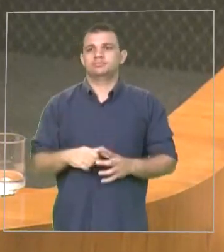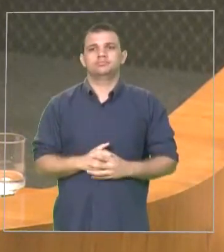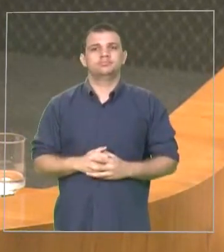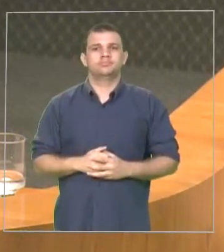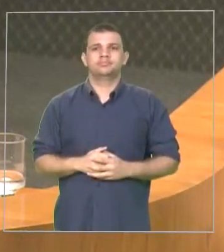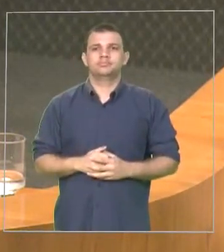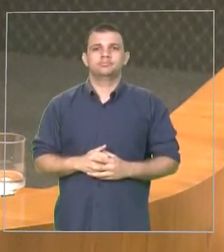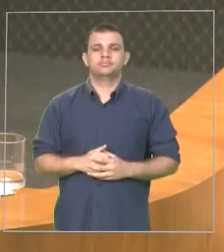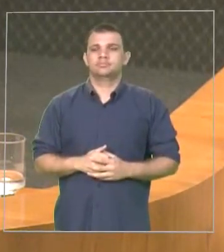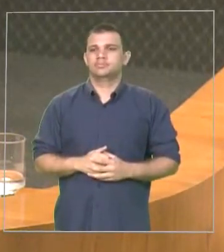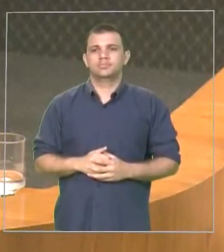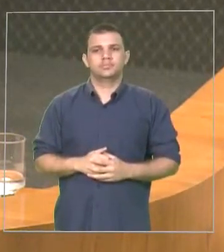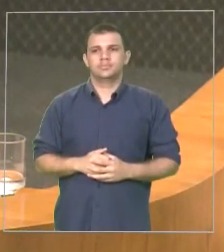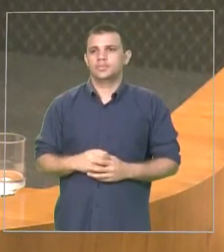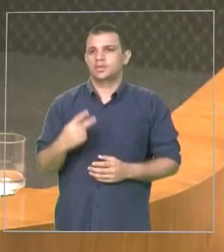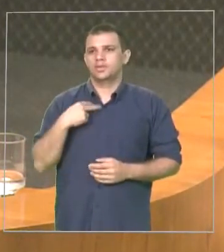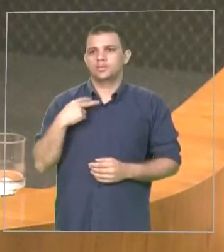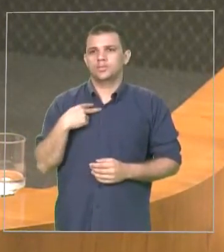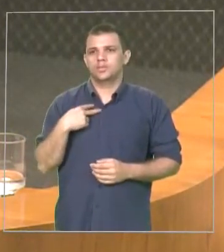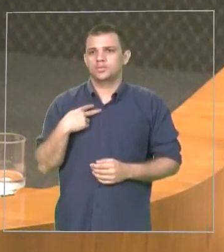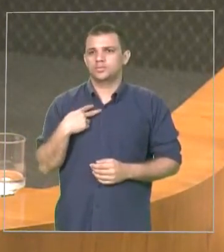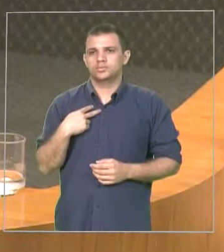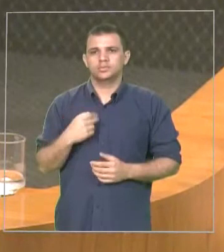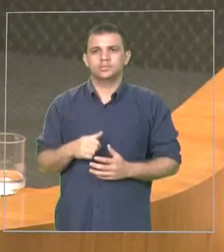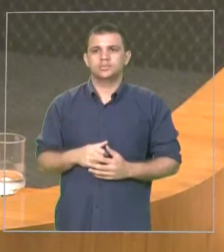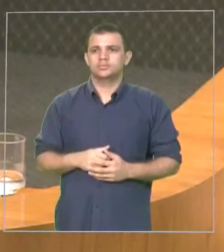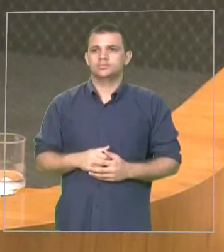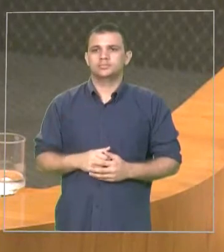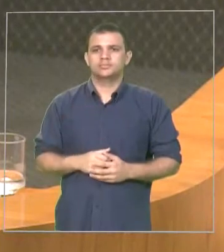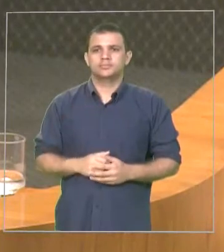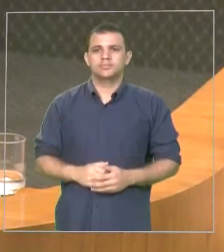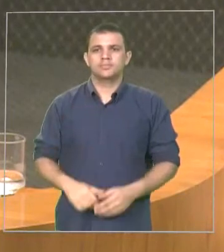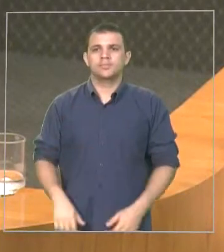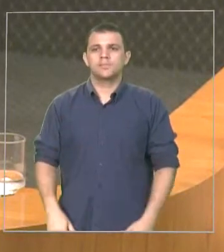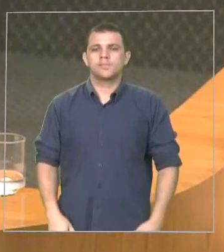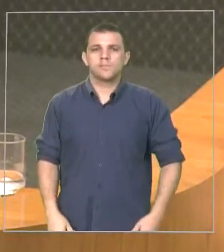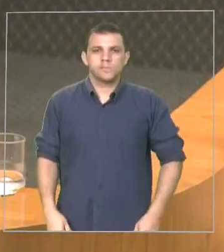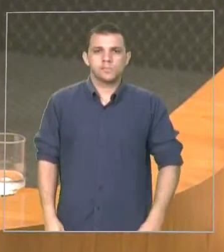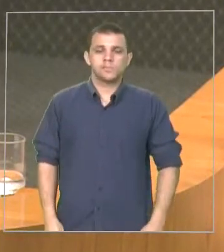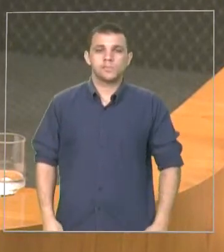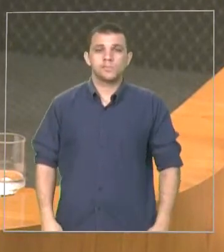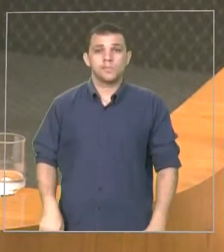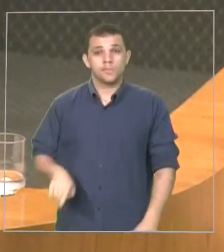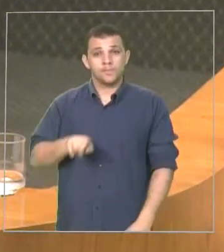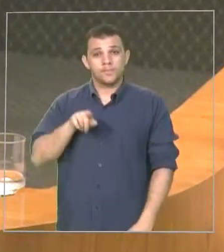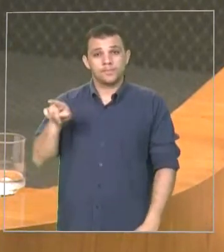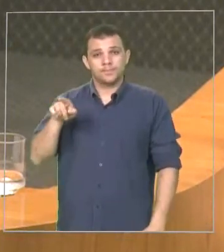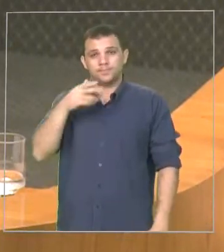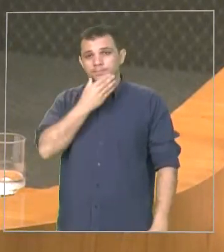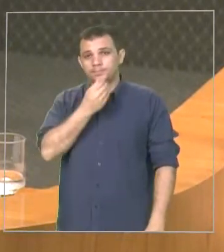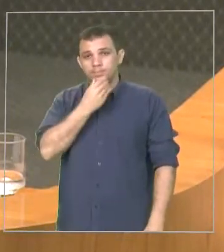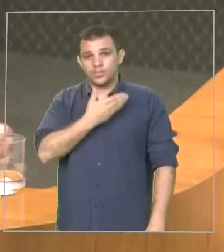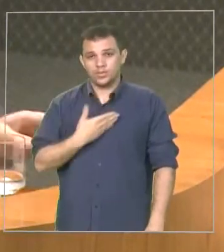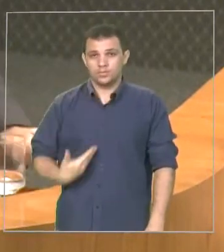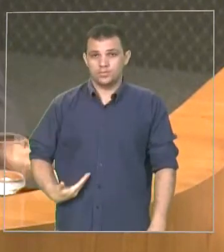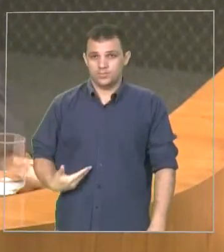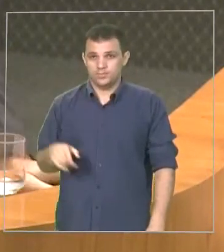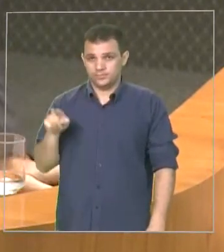Esse não tem ninguém para levantar o dedo para falar. O governador foi